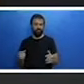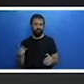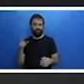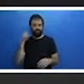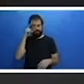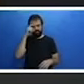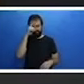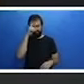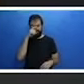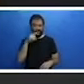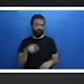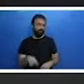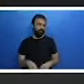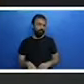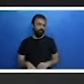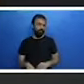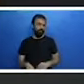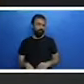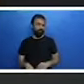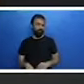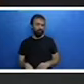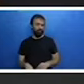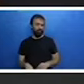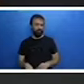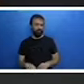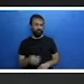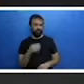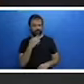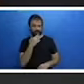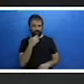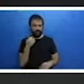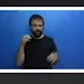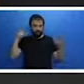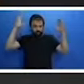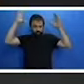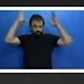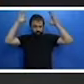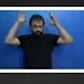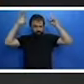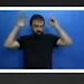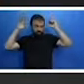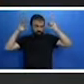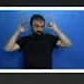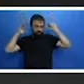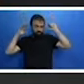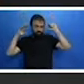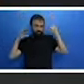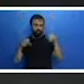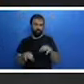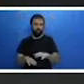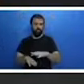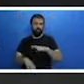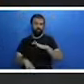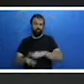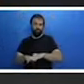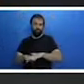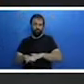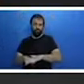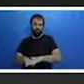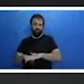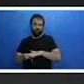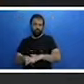cabeça usar a cabeça de novo eu vou soltar e vou tentar pegar ela com o meu pé